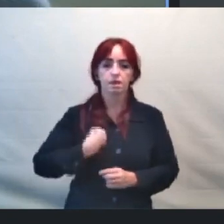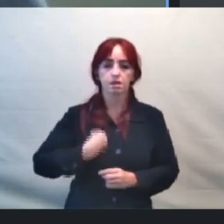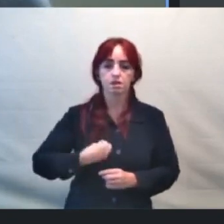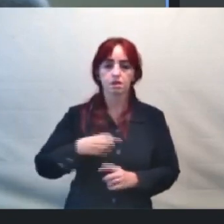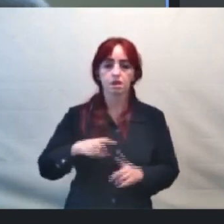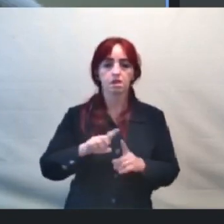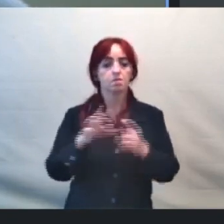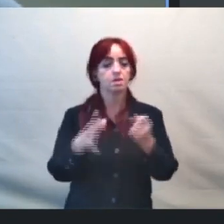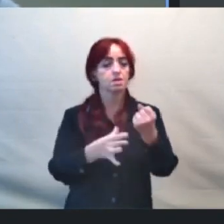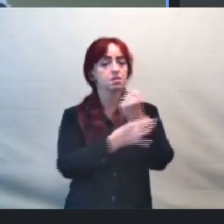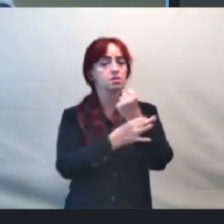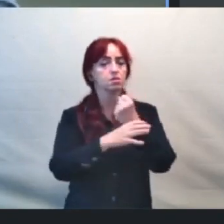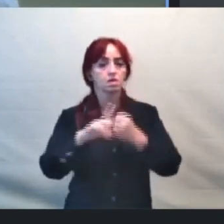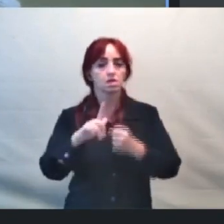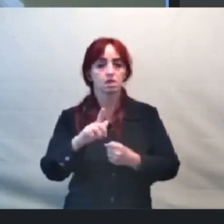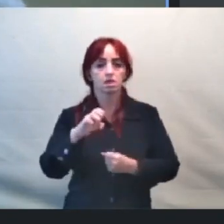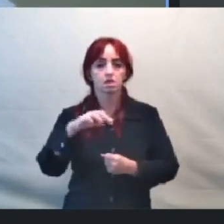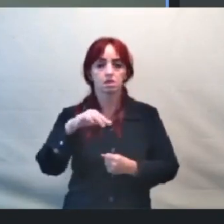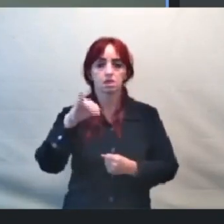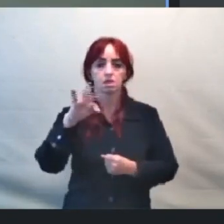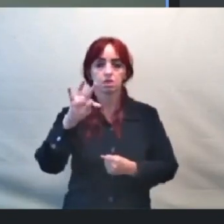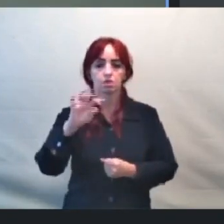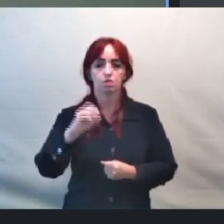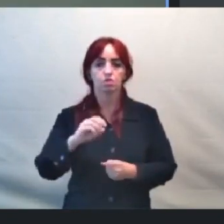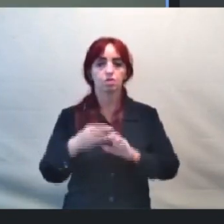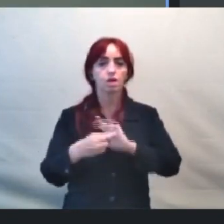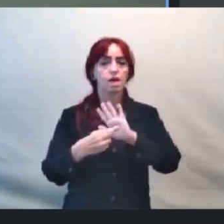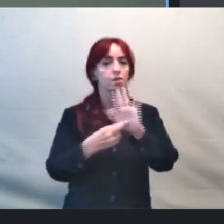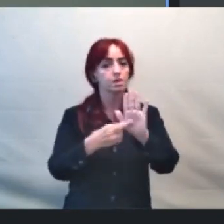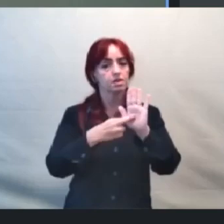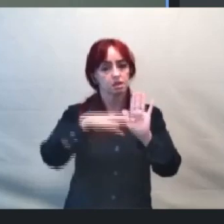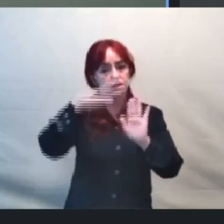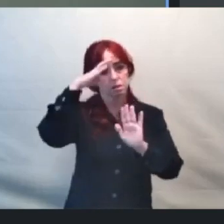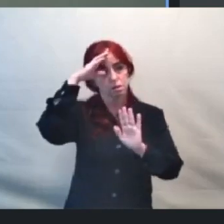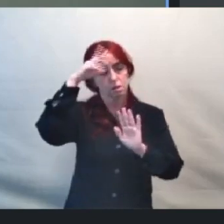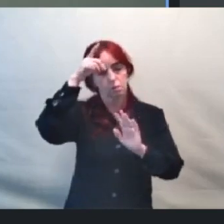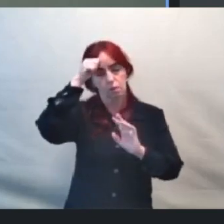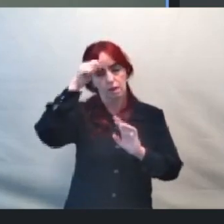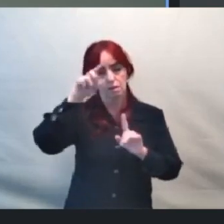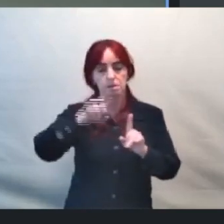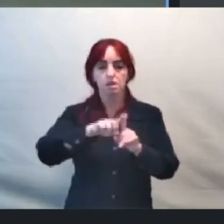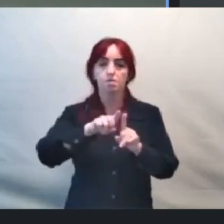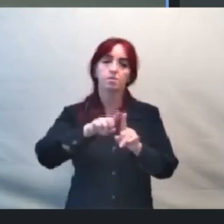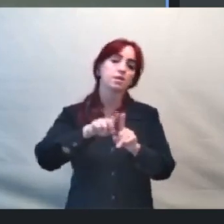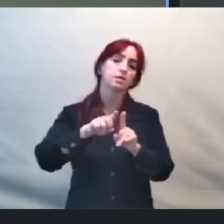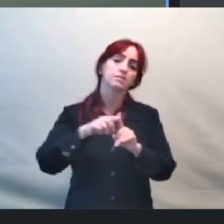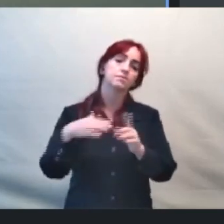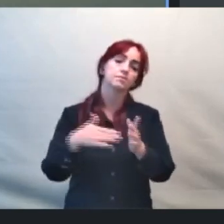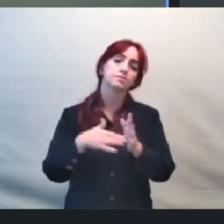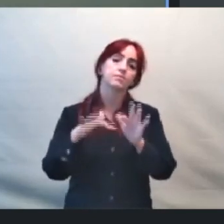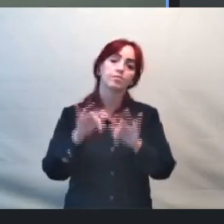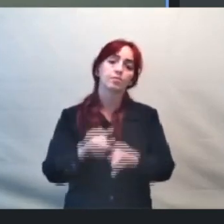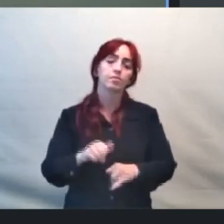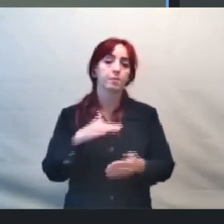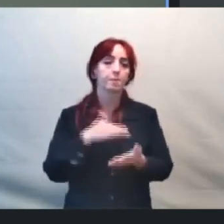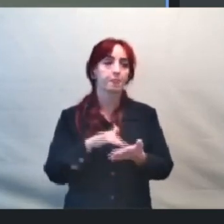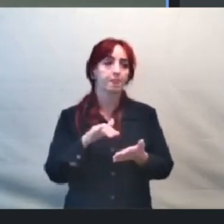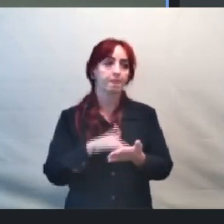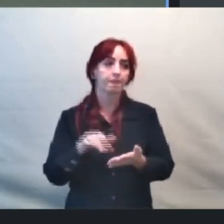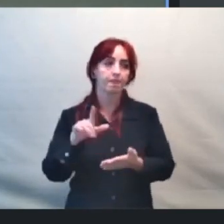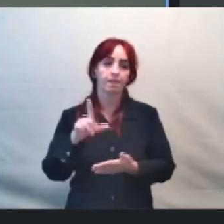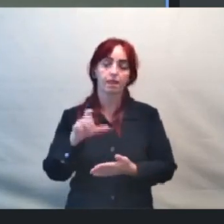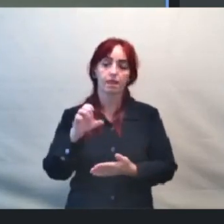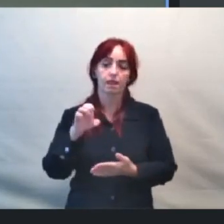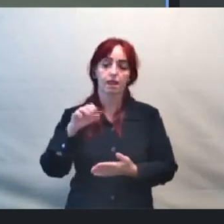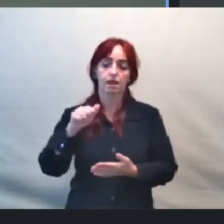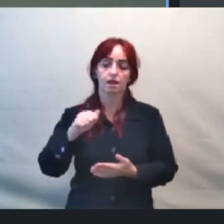Segurança, Genilson, como representante da Guarda ou da Segurança. E, por fim, obras, provavelmente, o secretário Leandro. Então, aí, se